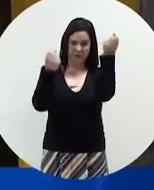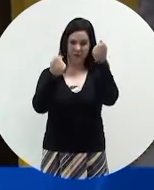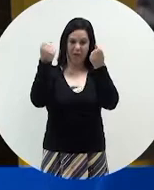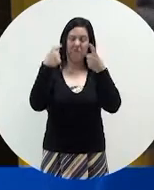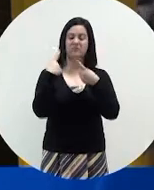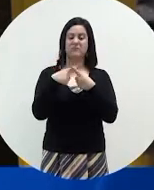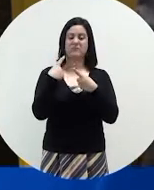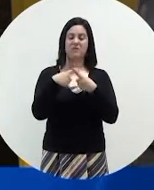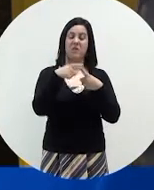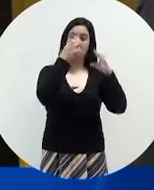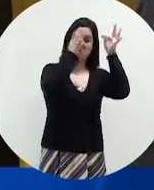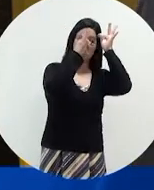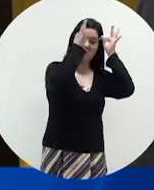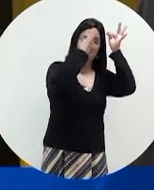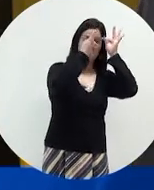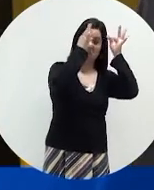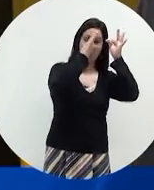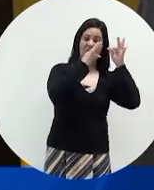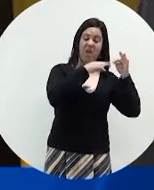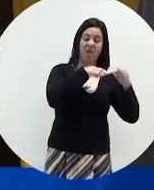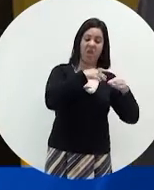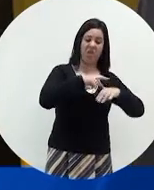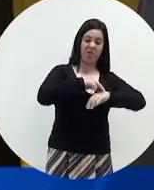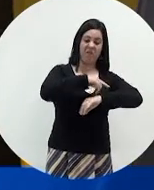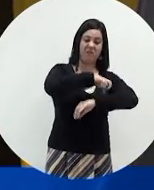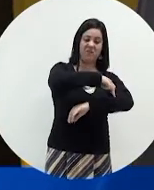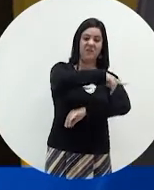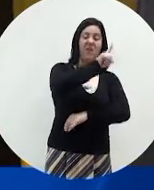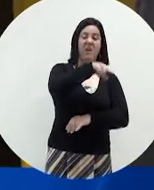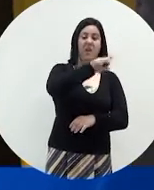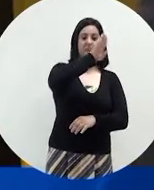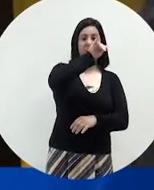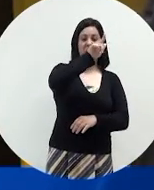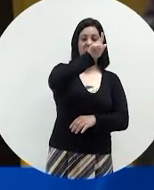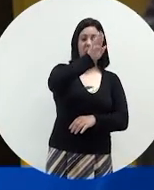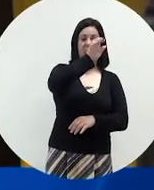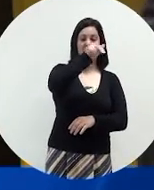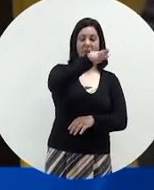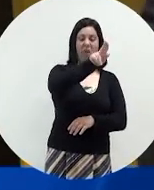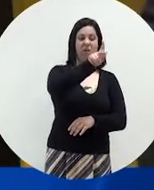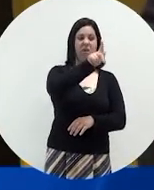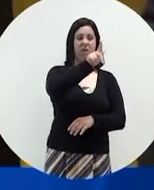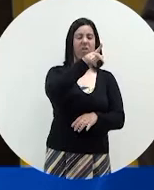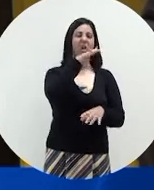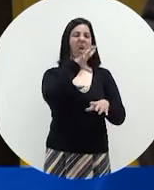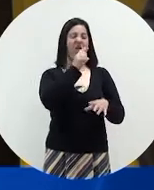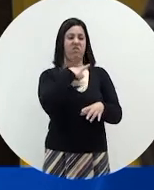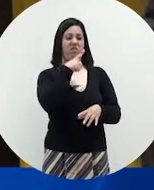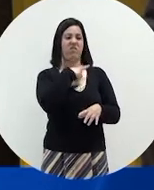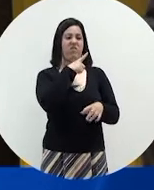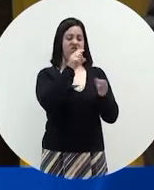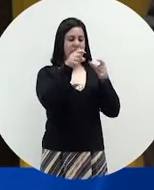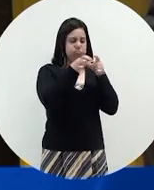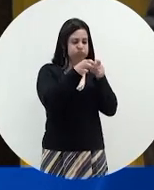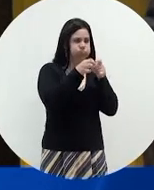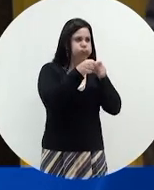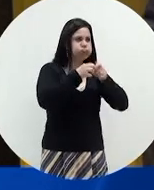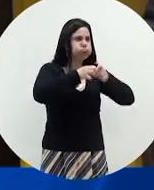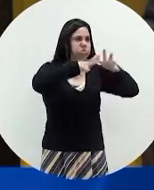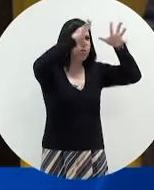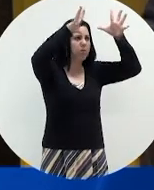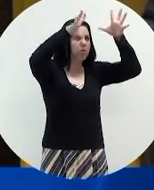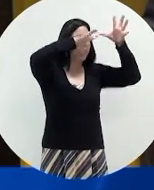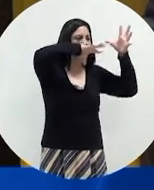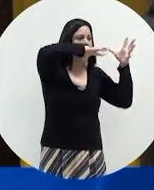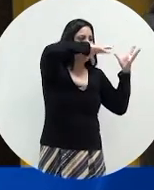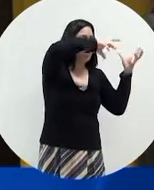ou da BMW, tá? E a gente provocasse uma explosão, porque